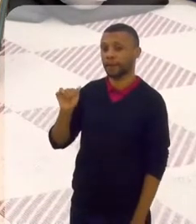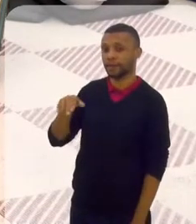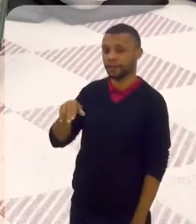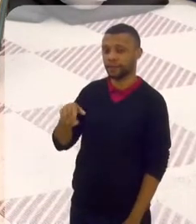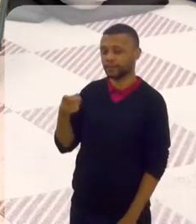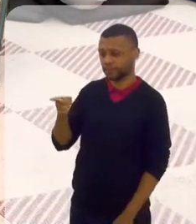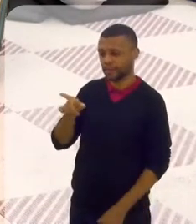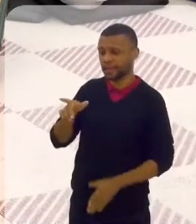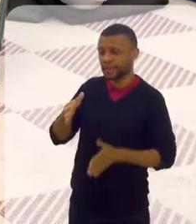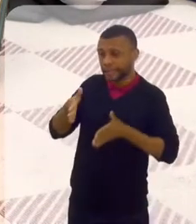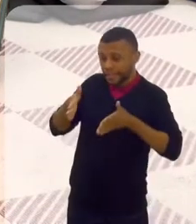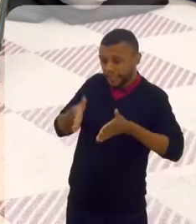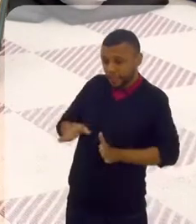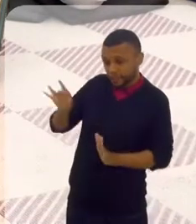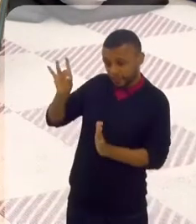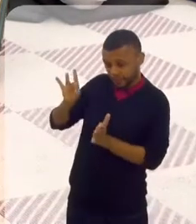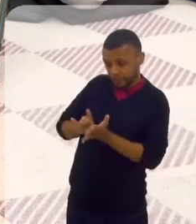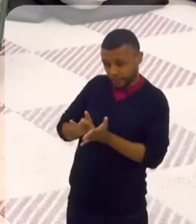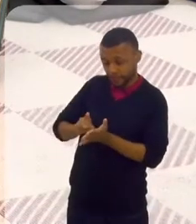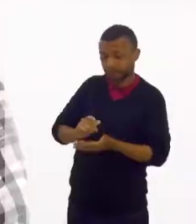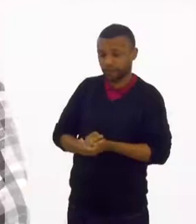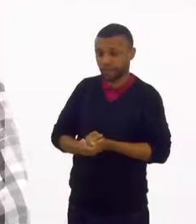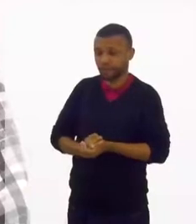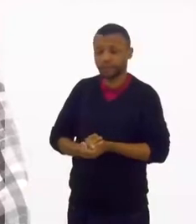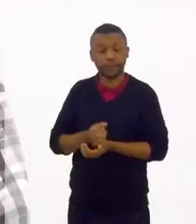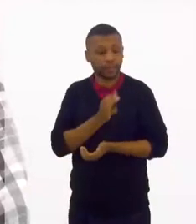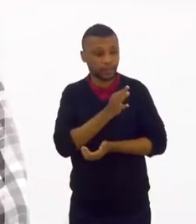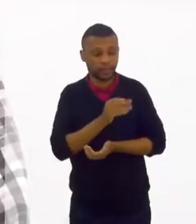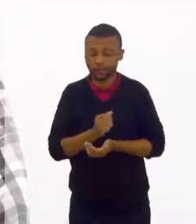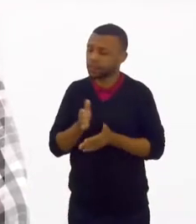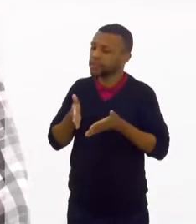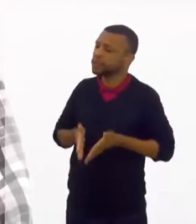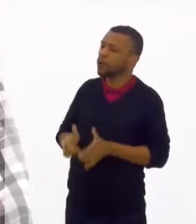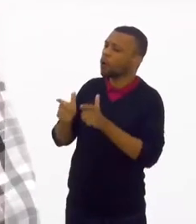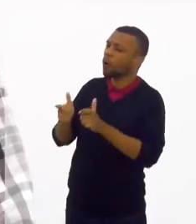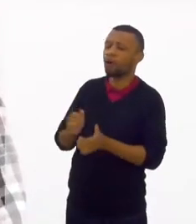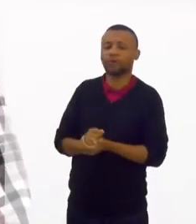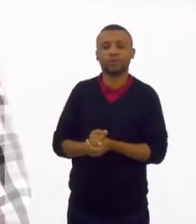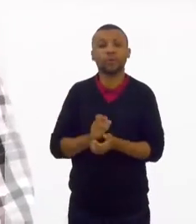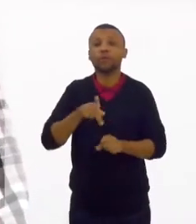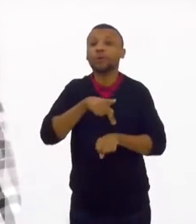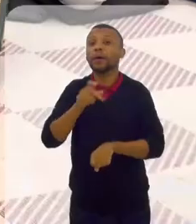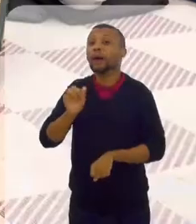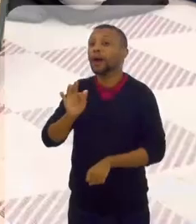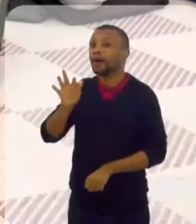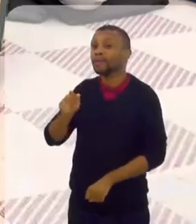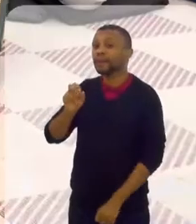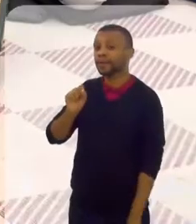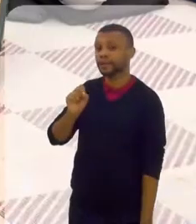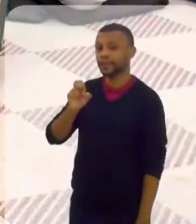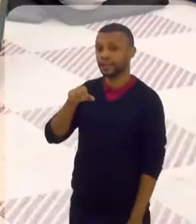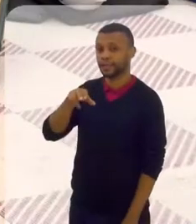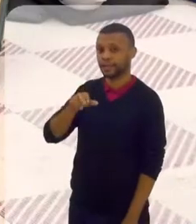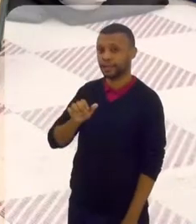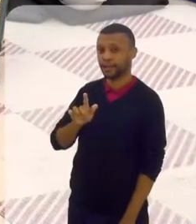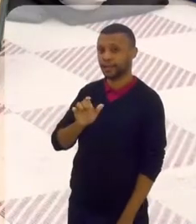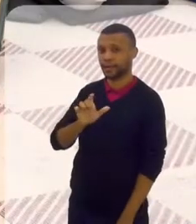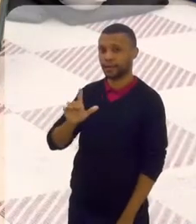Ibrahim. Você é um muçulmano de Não. nascença. Nascença. Você nasceu aonde? Eu nasci no Senegal. Nasci Certo. no